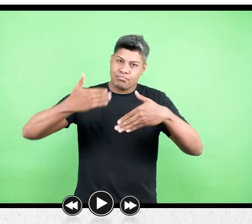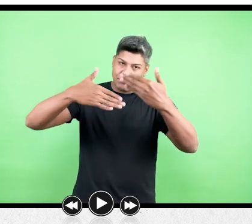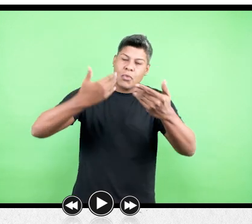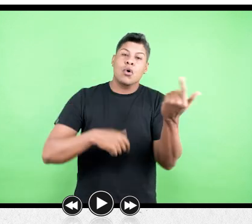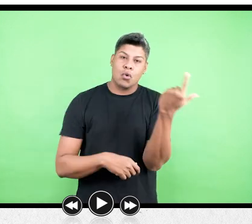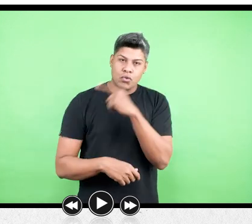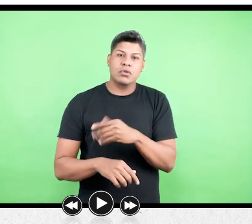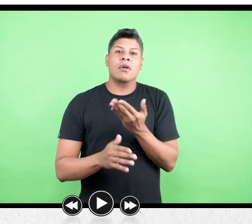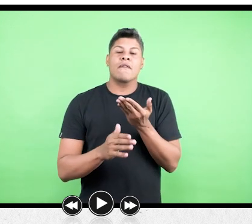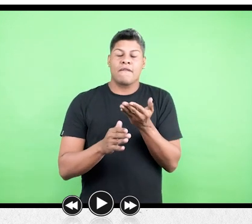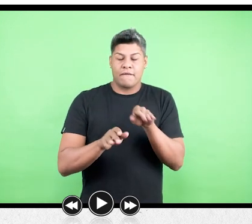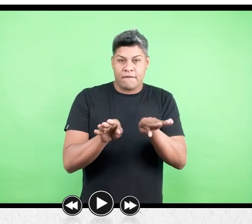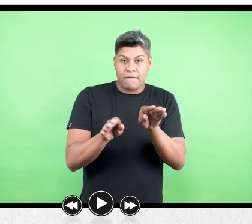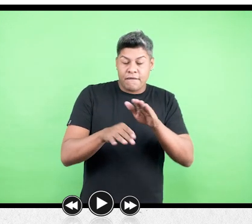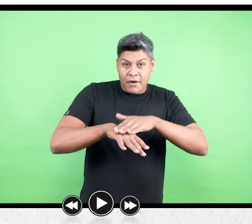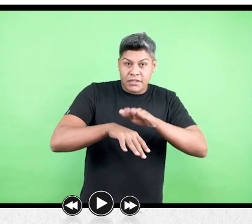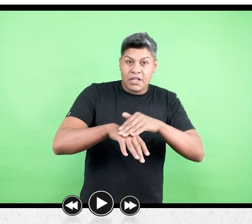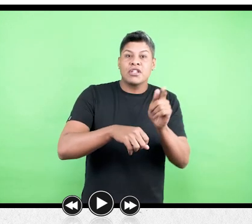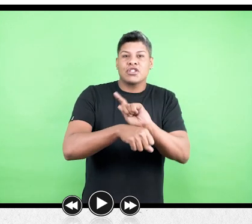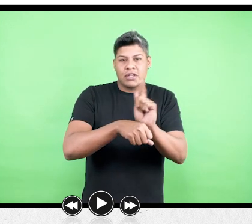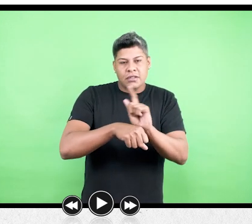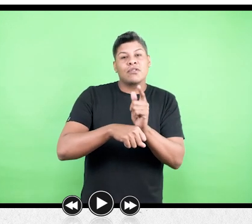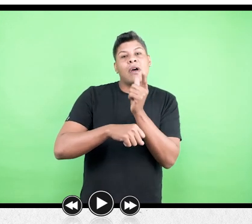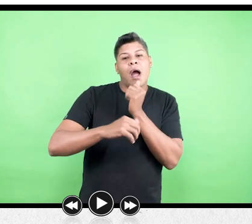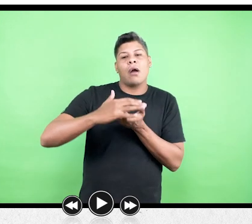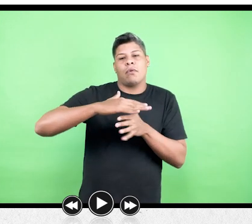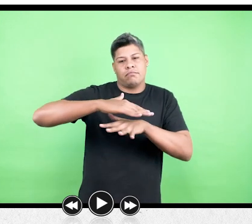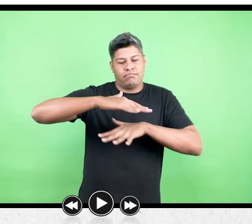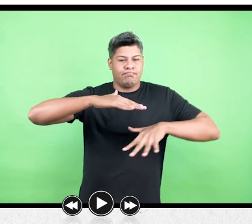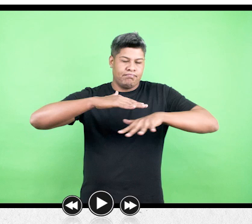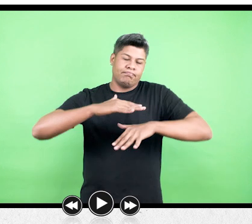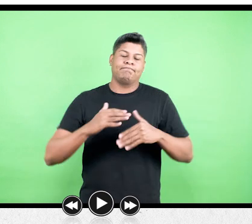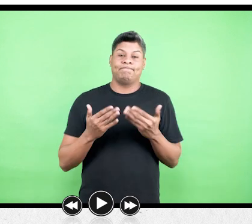consigamos fazer uma gestão adequada das águas subterrâneas.